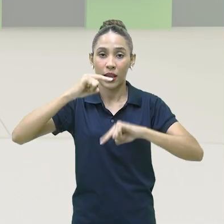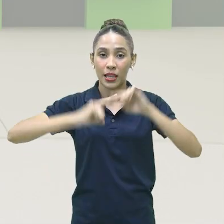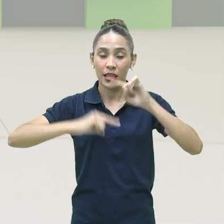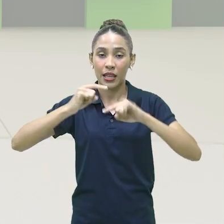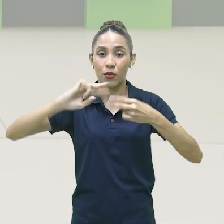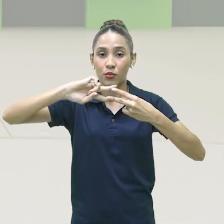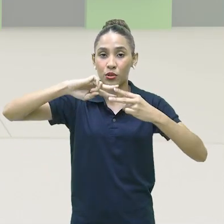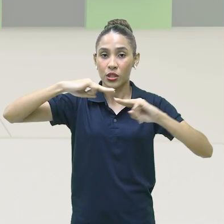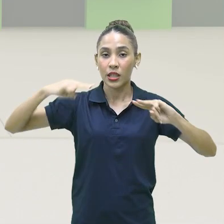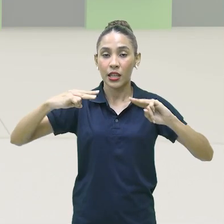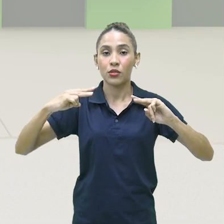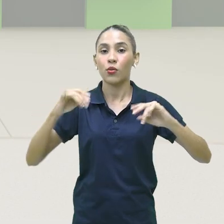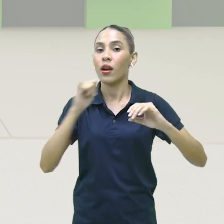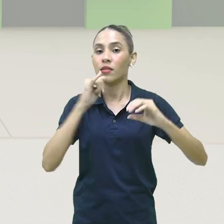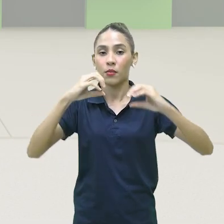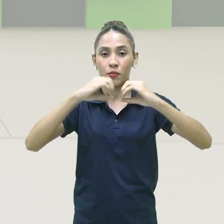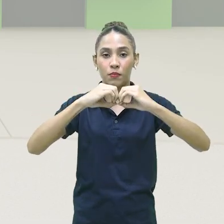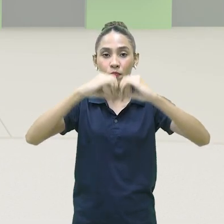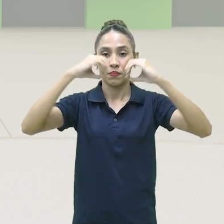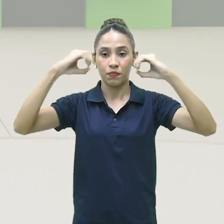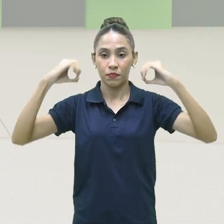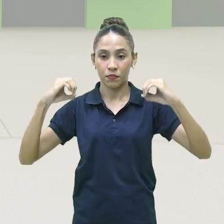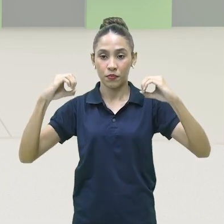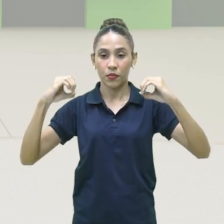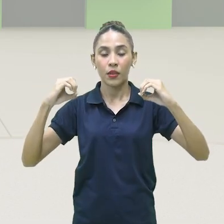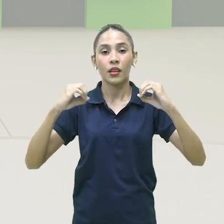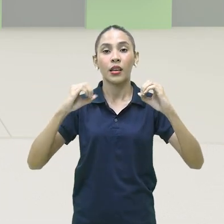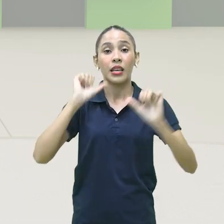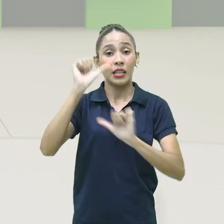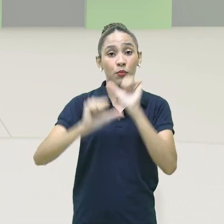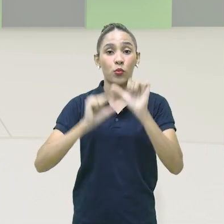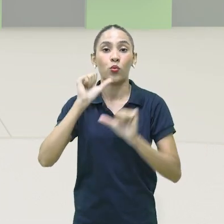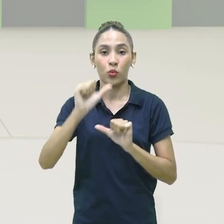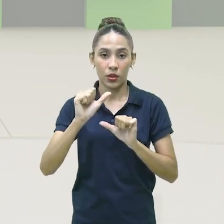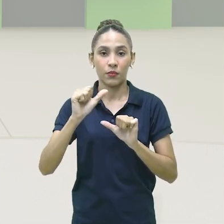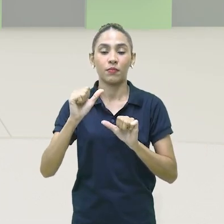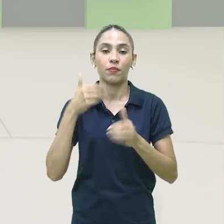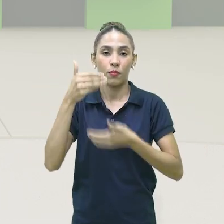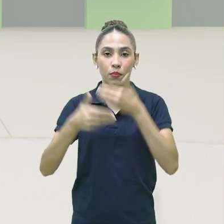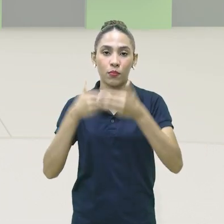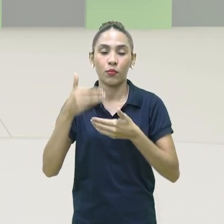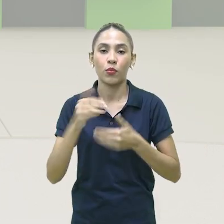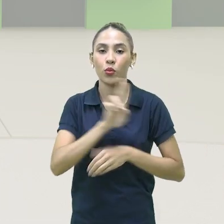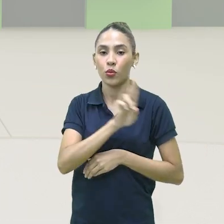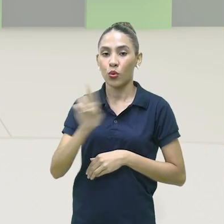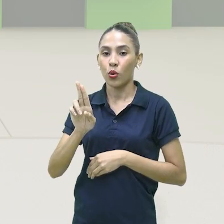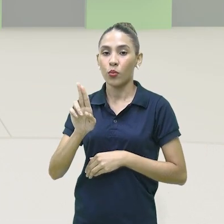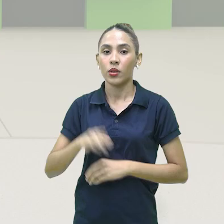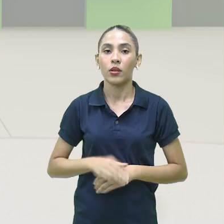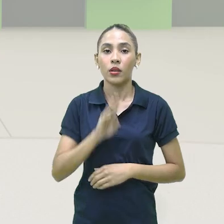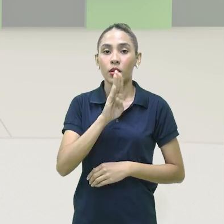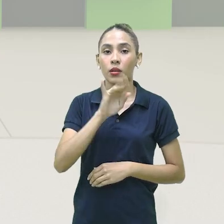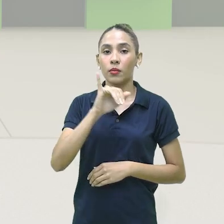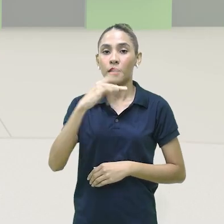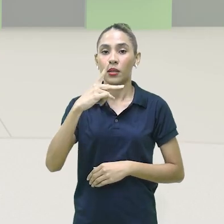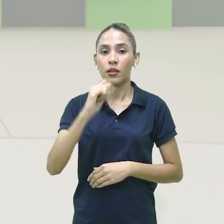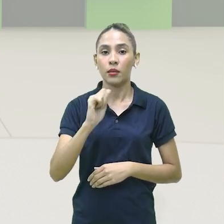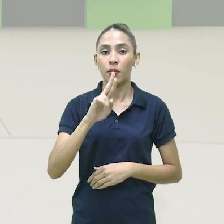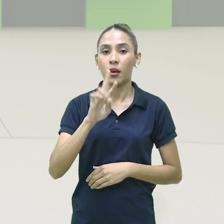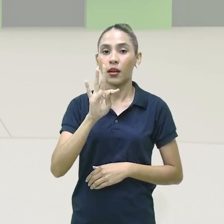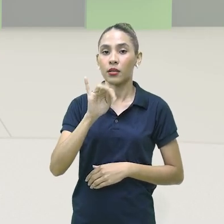esse material genético e vai depois sofrer um processo, né, evolutivo chamado de